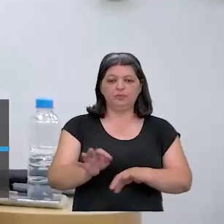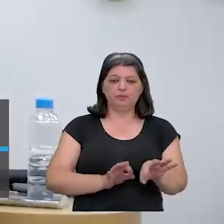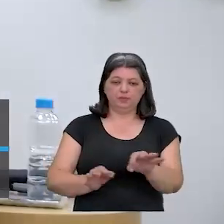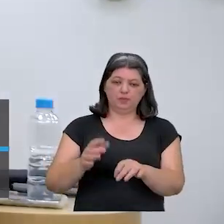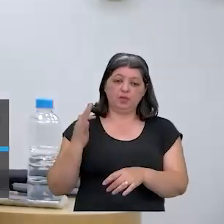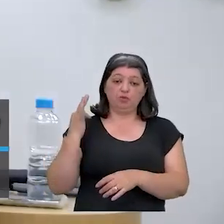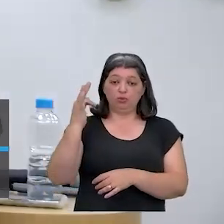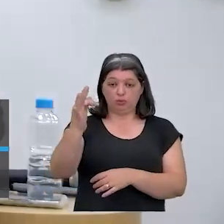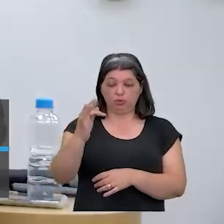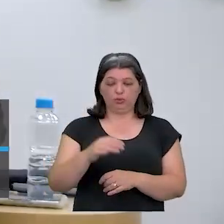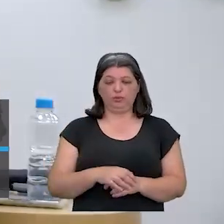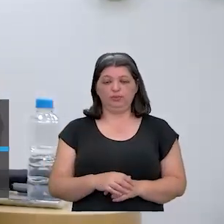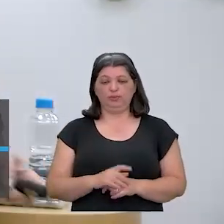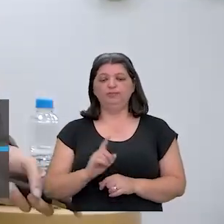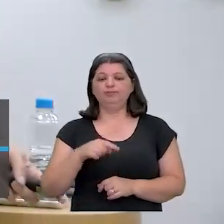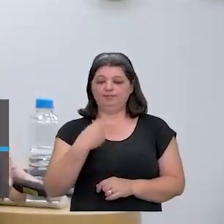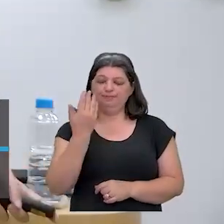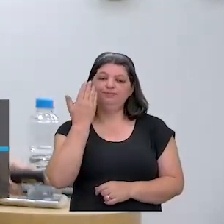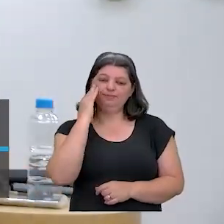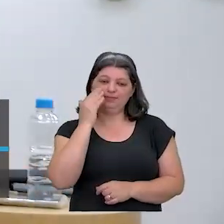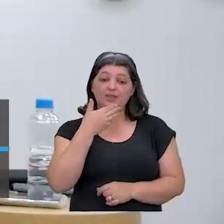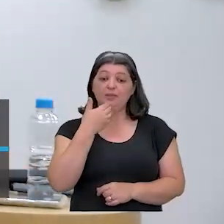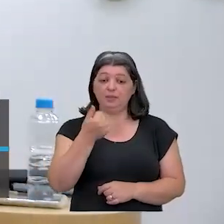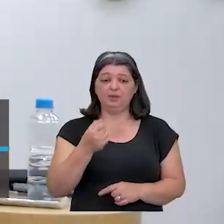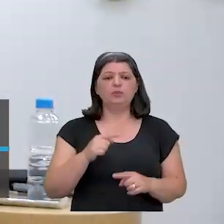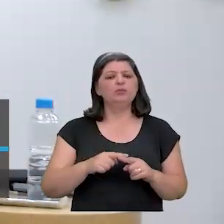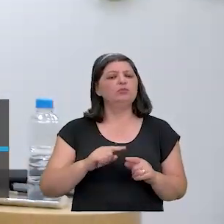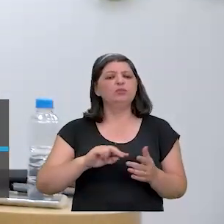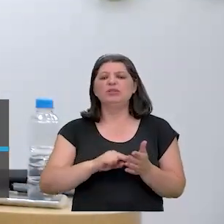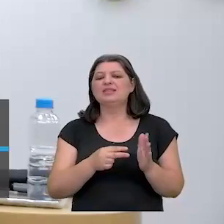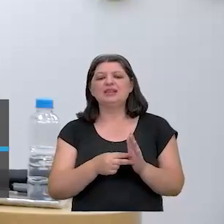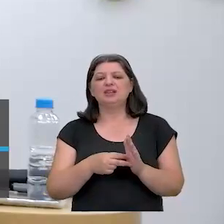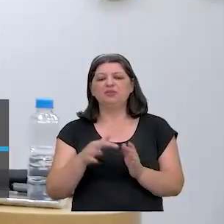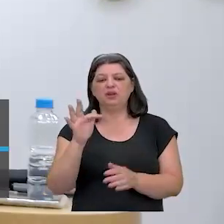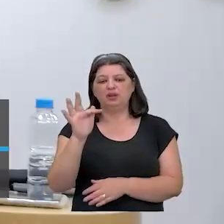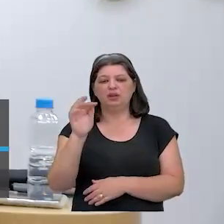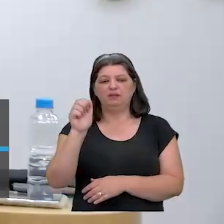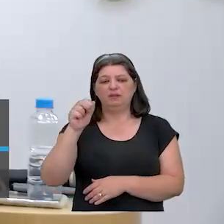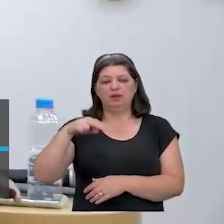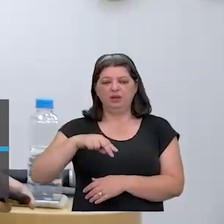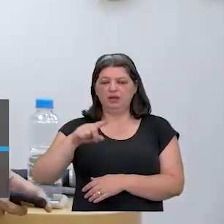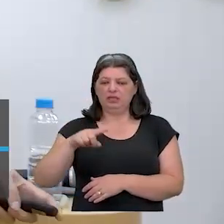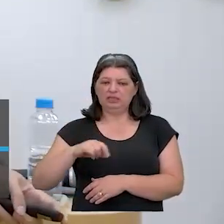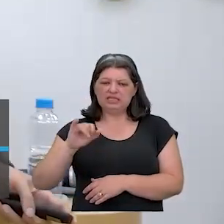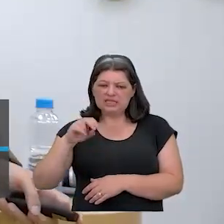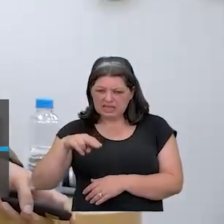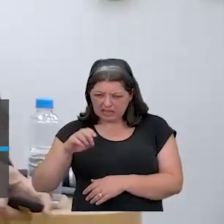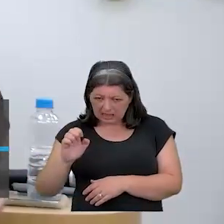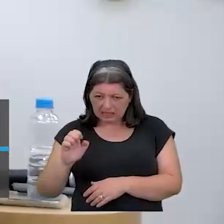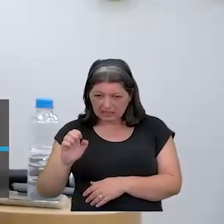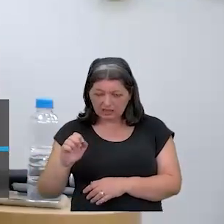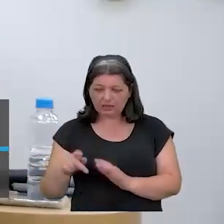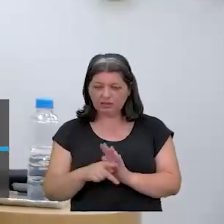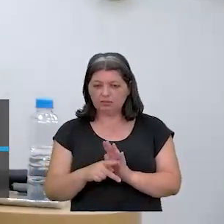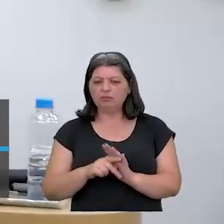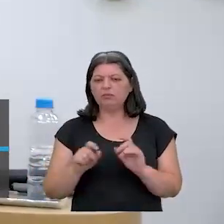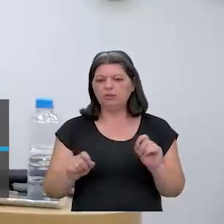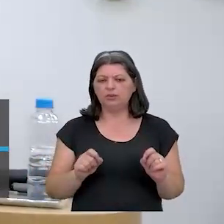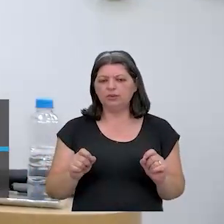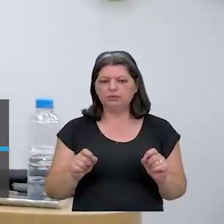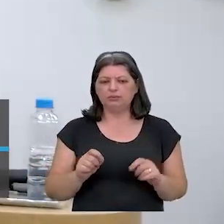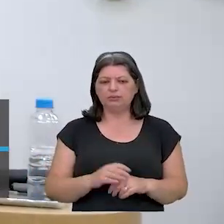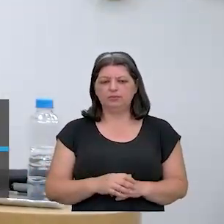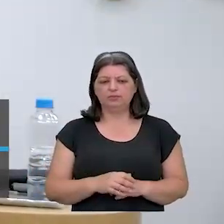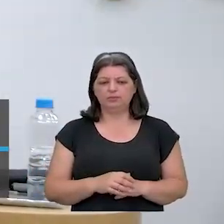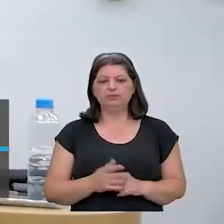do futuro. Mas vamos dar uma entendida aqui, que é esse negócio de fanzine. Uhum. Sei que algumas pessoas já fizeram, mas algumas pessoas podem não ter feito ainda,